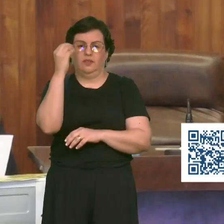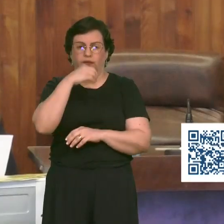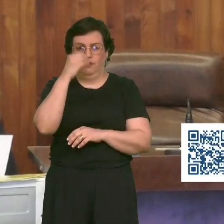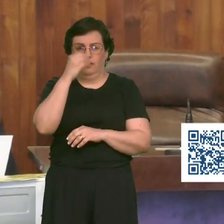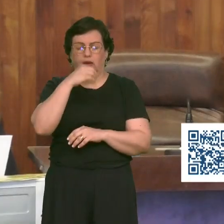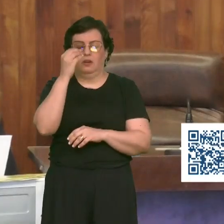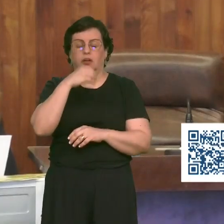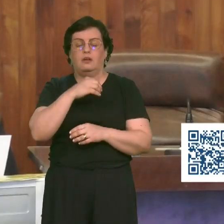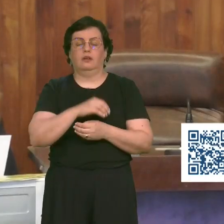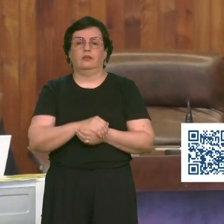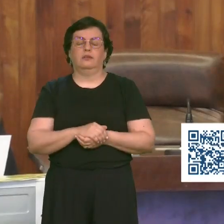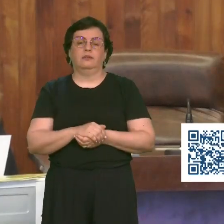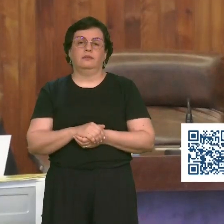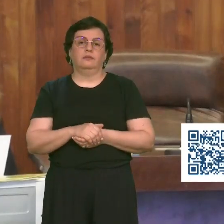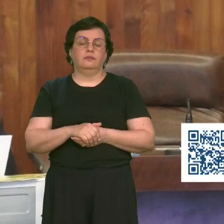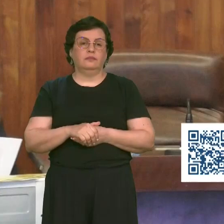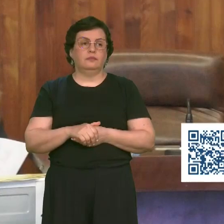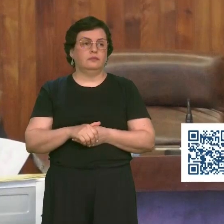insuficiente